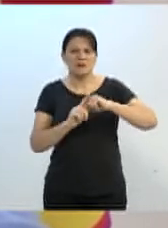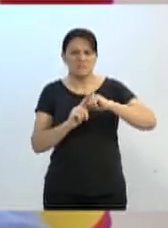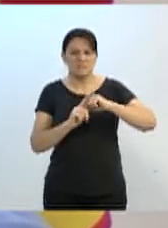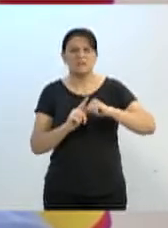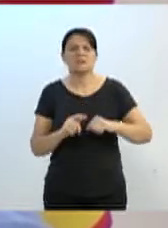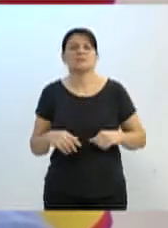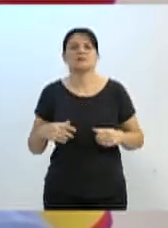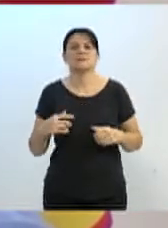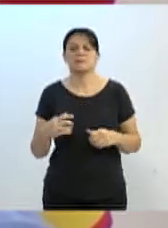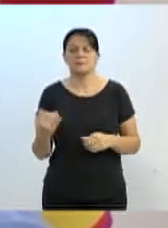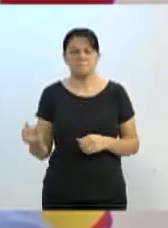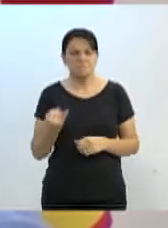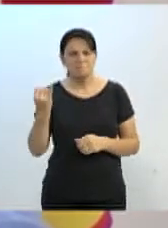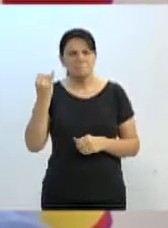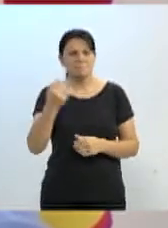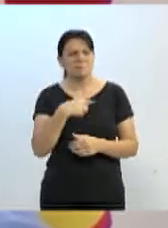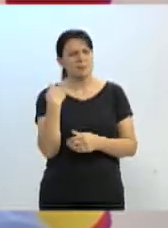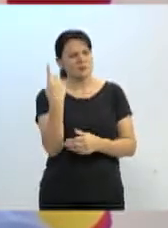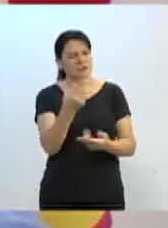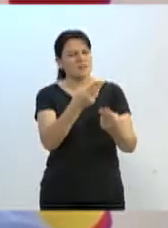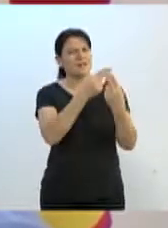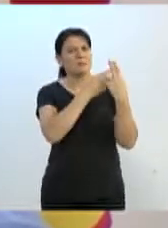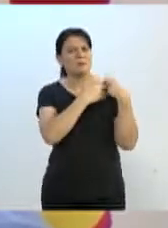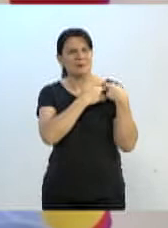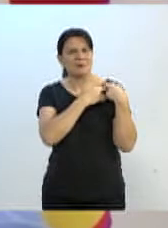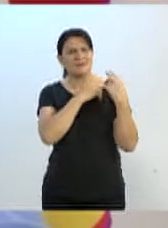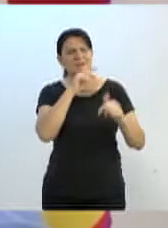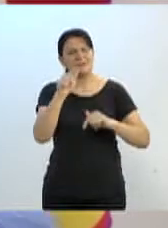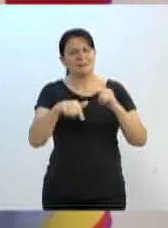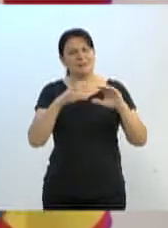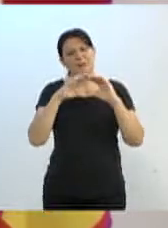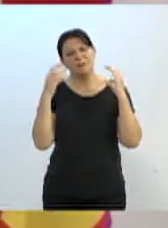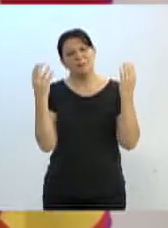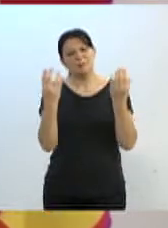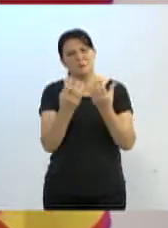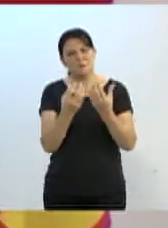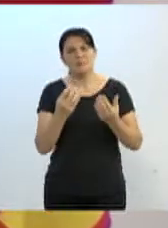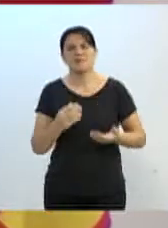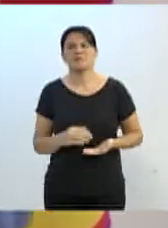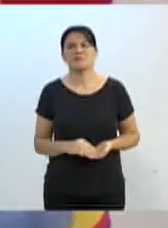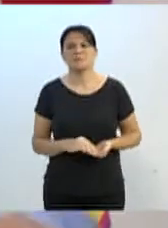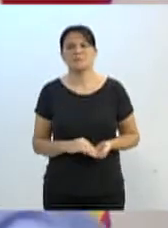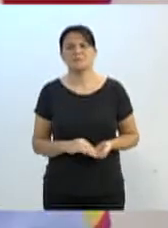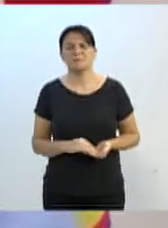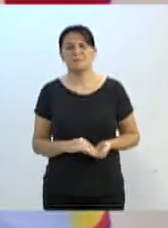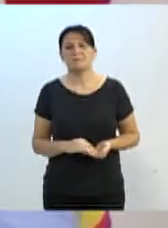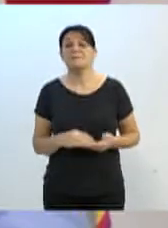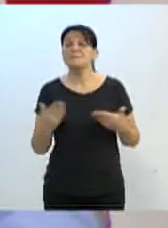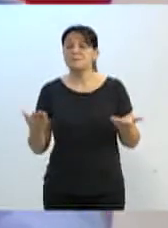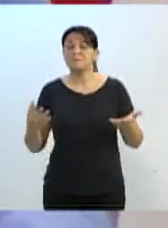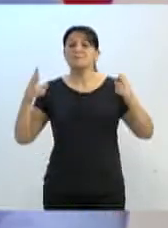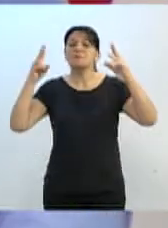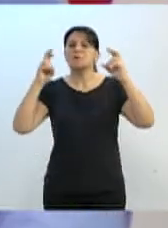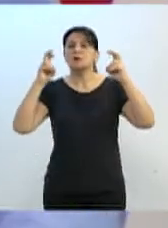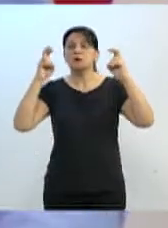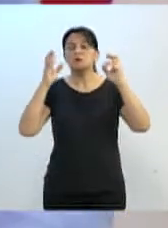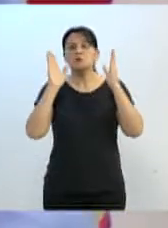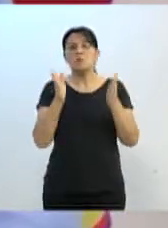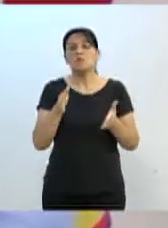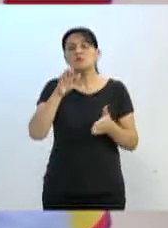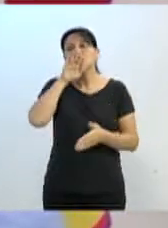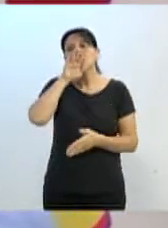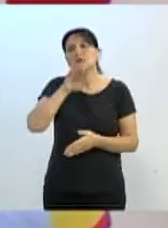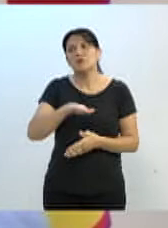isso esse o nosso papel e agora é trabalhar pela nossa Comunidade Bom dos assuntos que eu eu trago nessa tarde ou